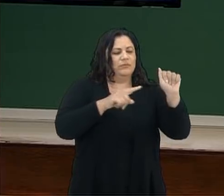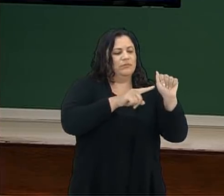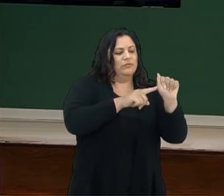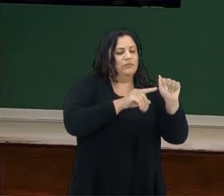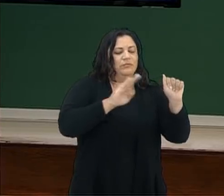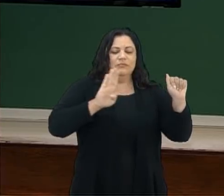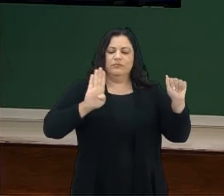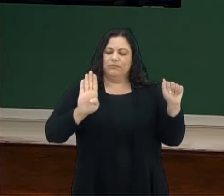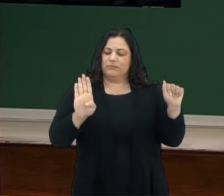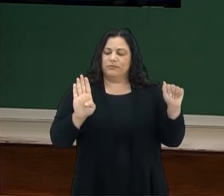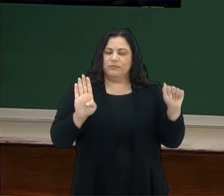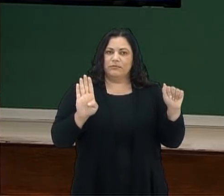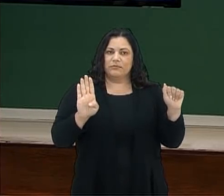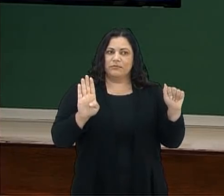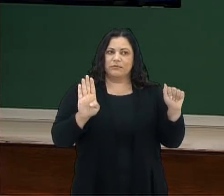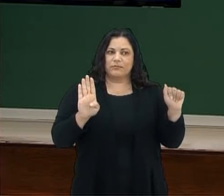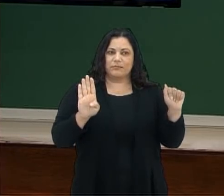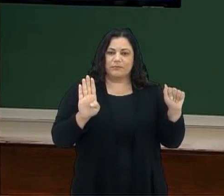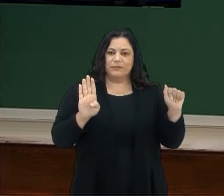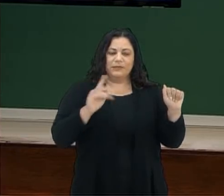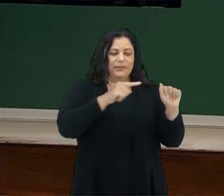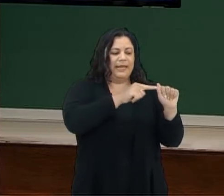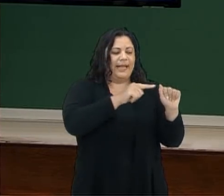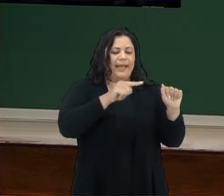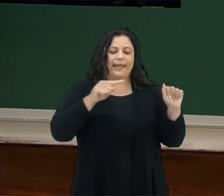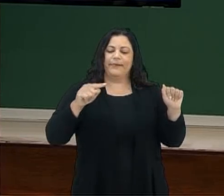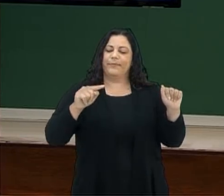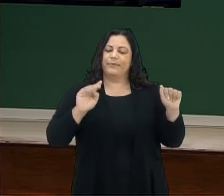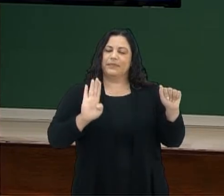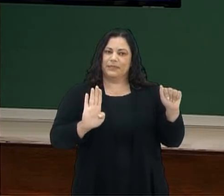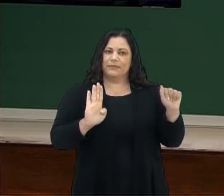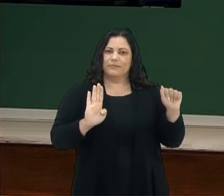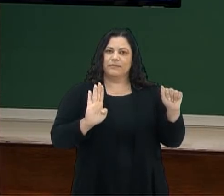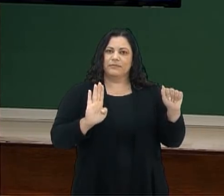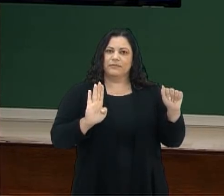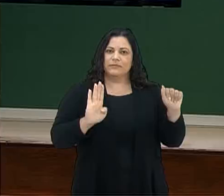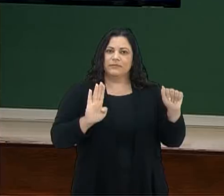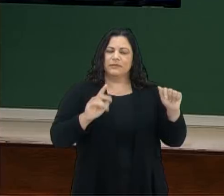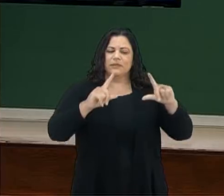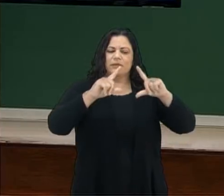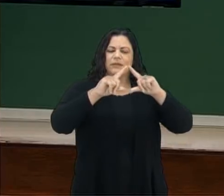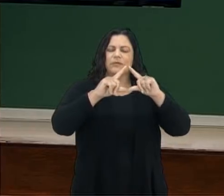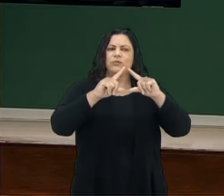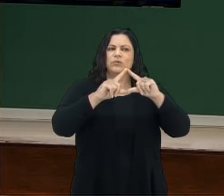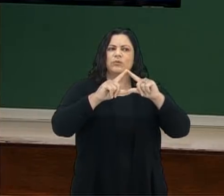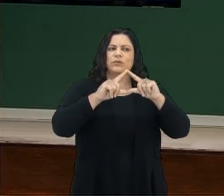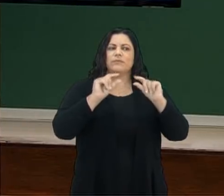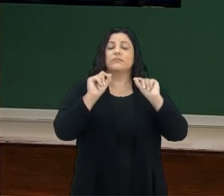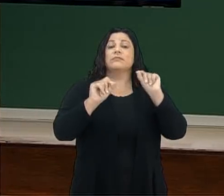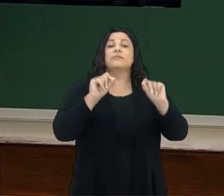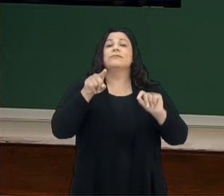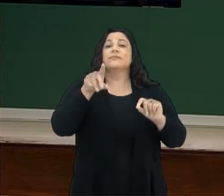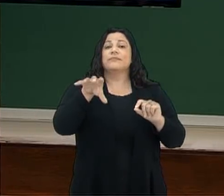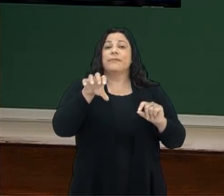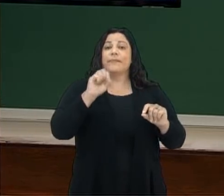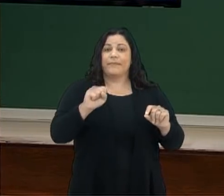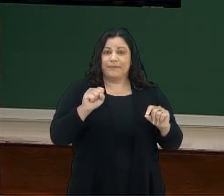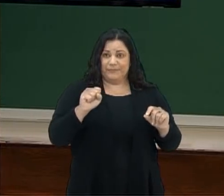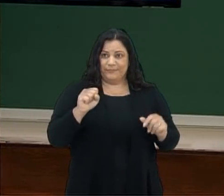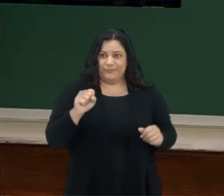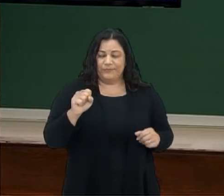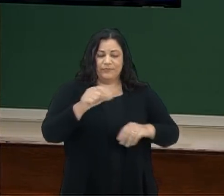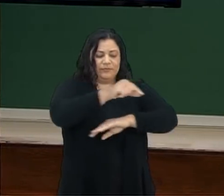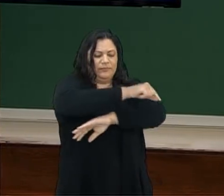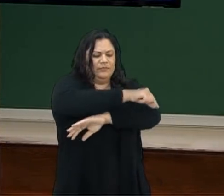e um ponto B, e esse tamanho vai ser o tamanho do lado do triângulo. Que tamanho você quer? Você vai pegar a régua e vai colocar lá, eu quero